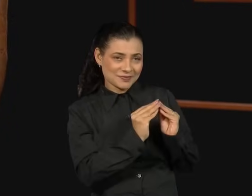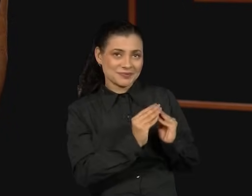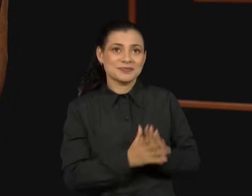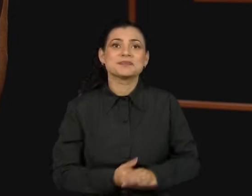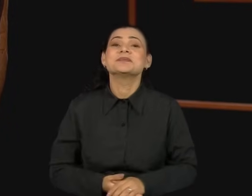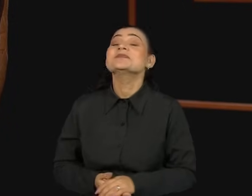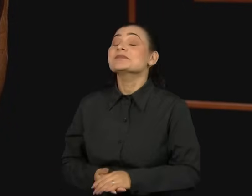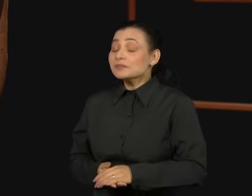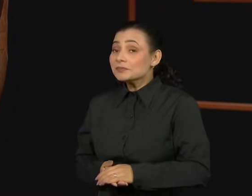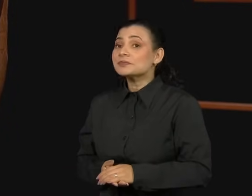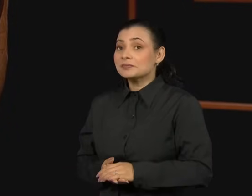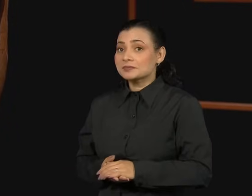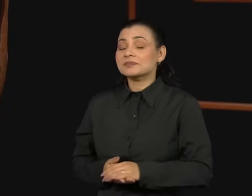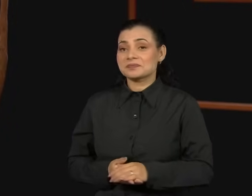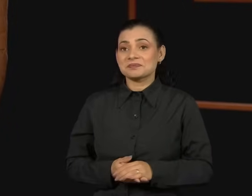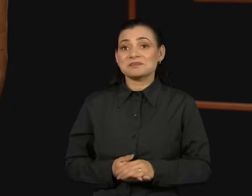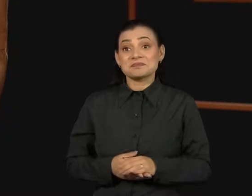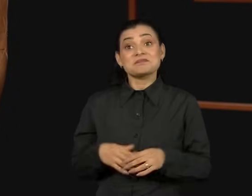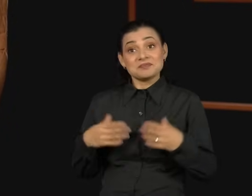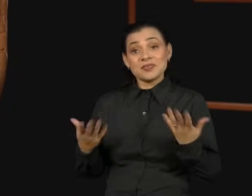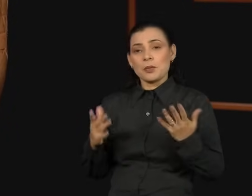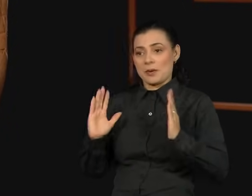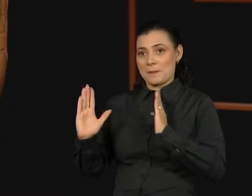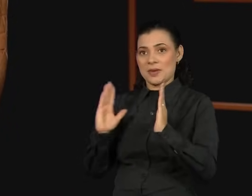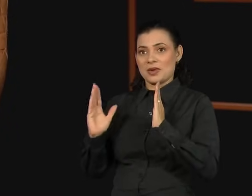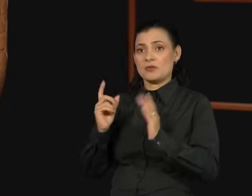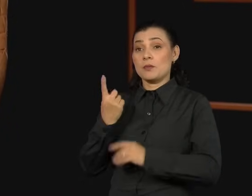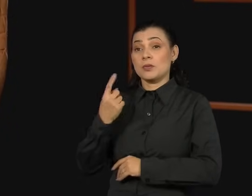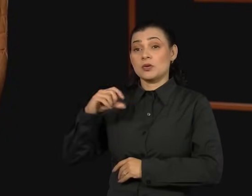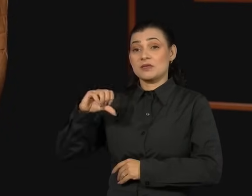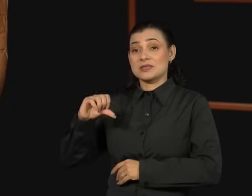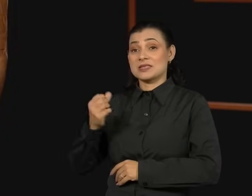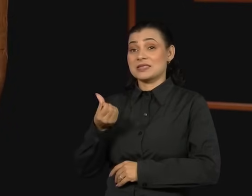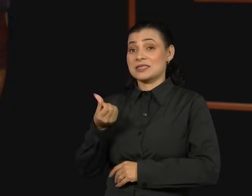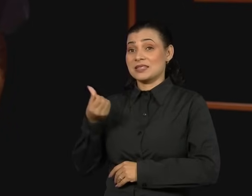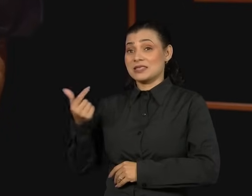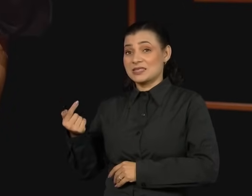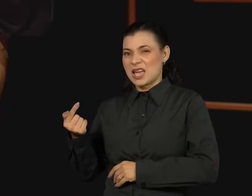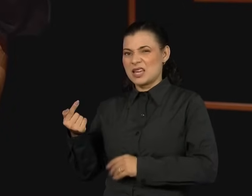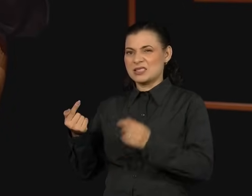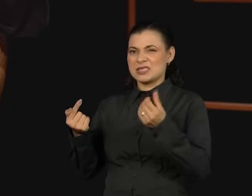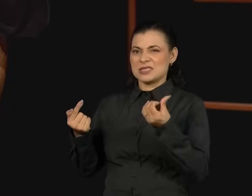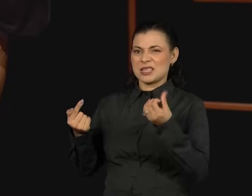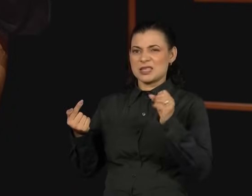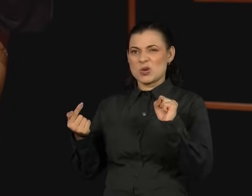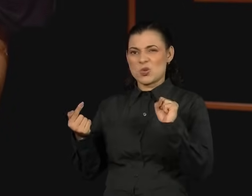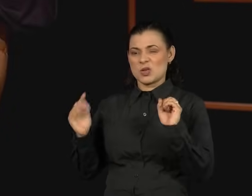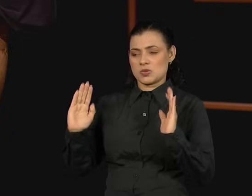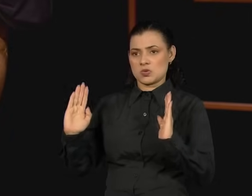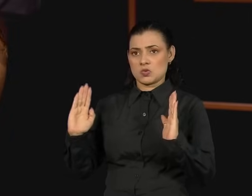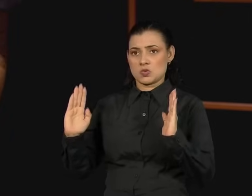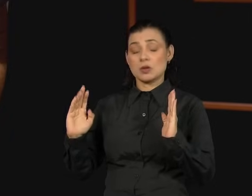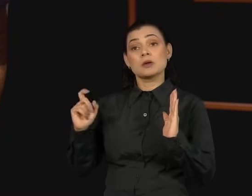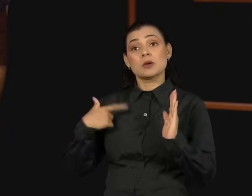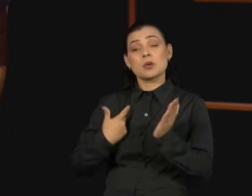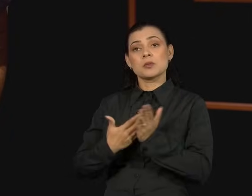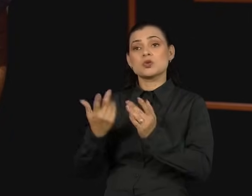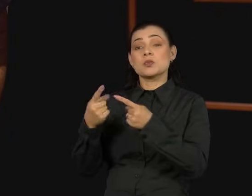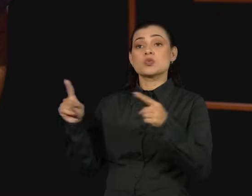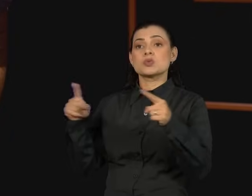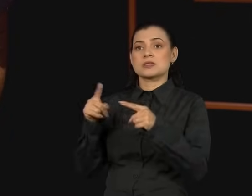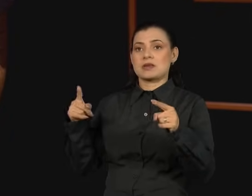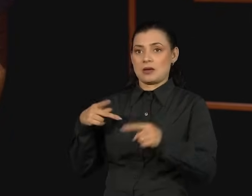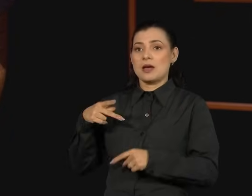Não, porque aí, esse período, 67, 68, a música popular, a canção veio com força,